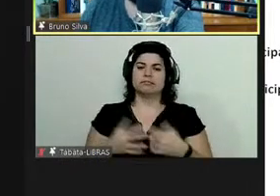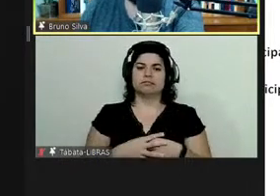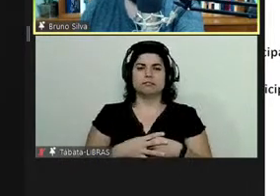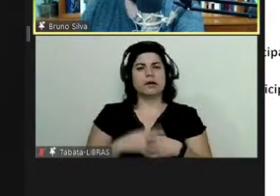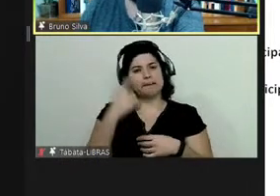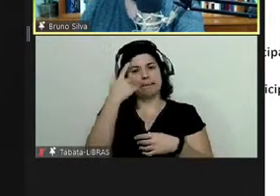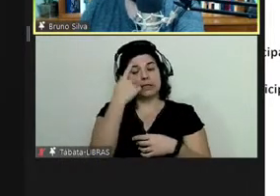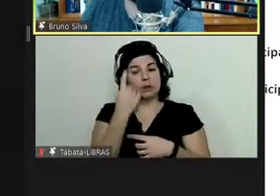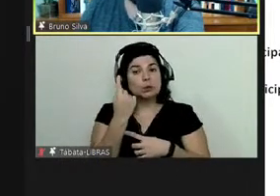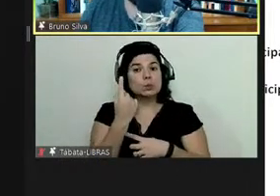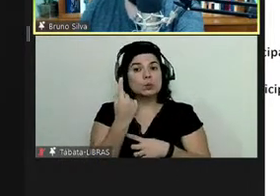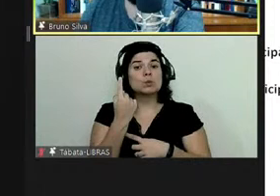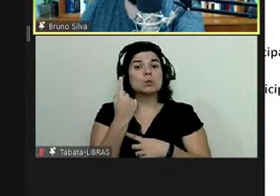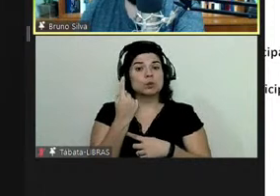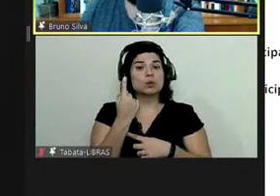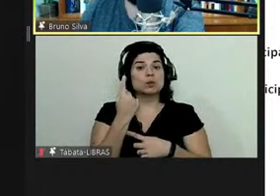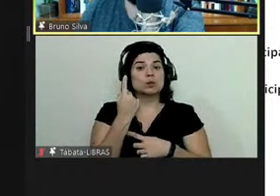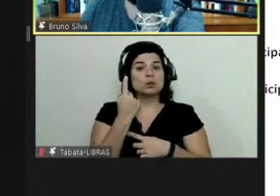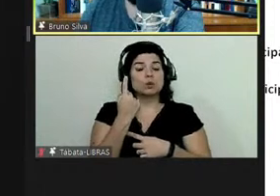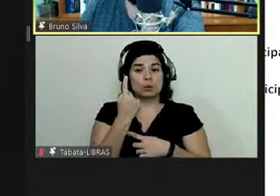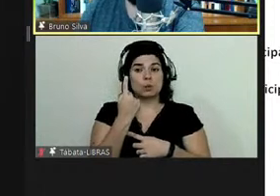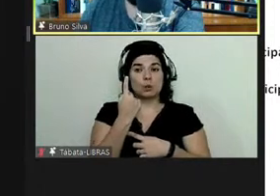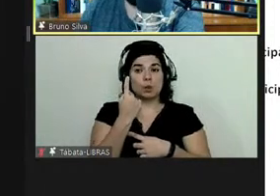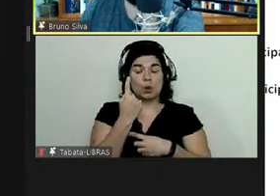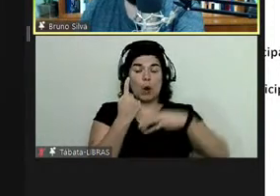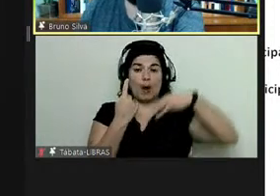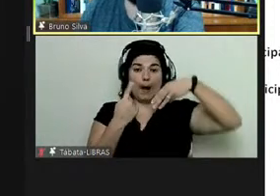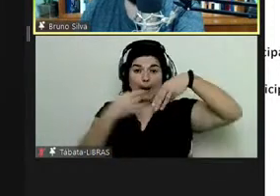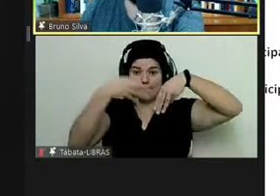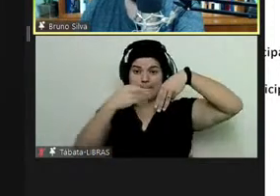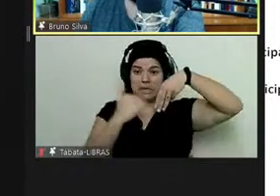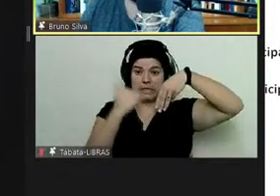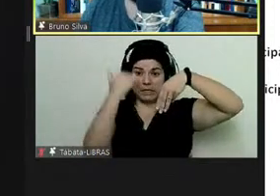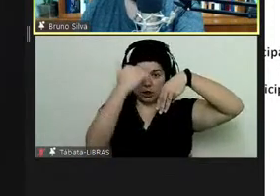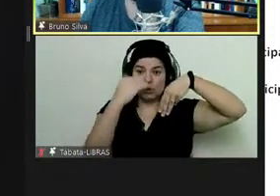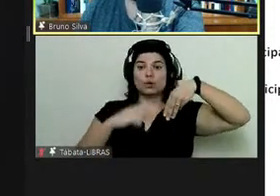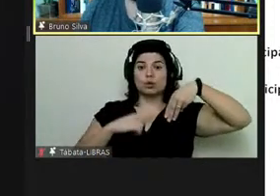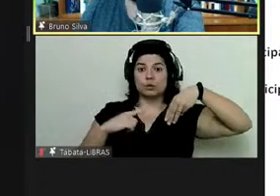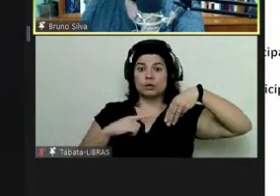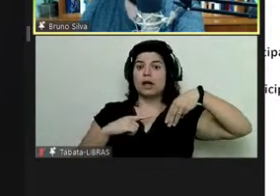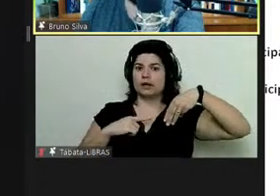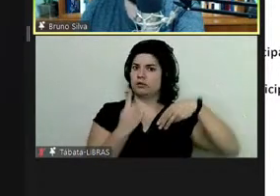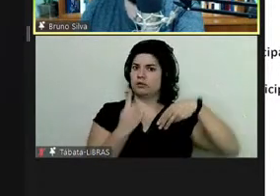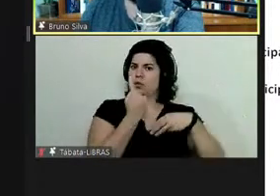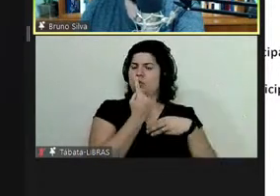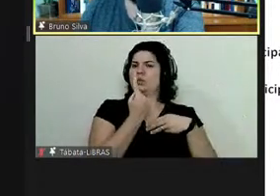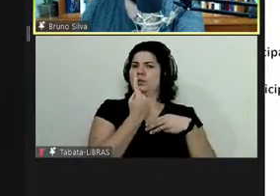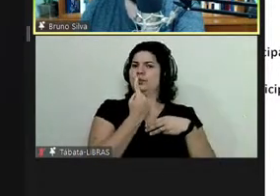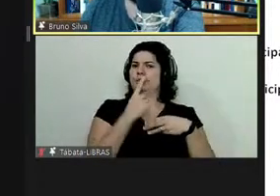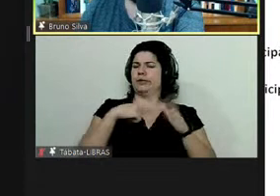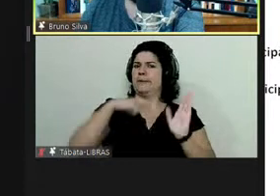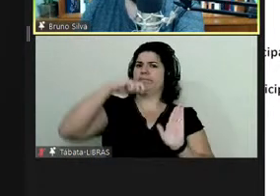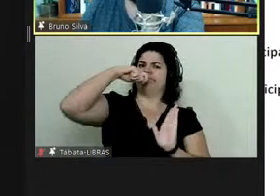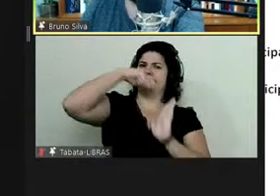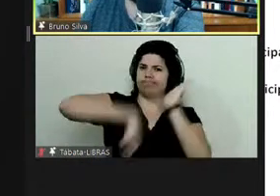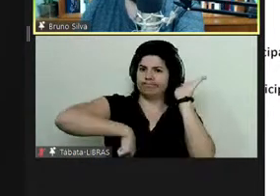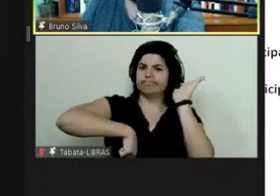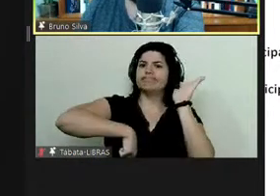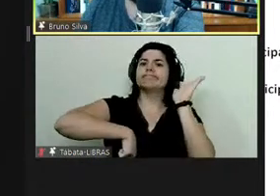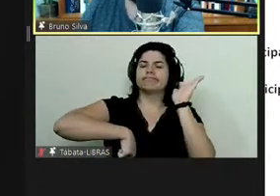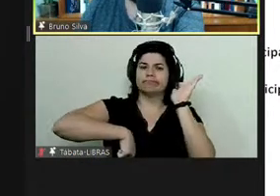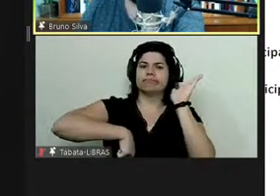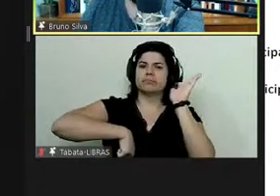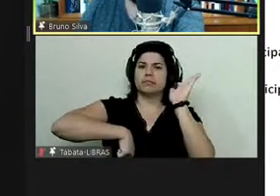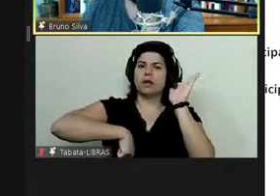vocês um único um único Ministro ao dar uma canetada impacto em todo esse mundo